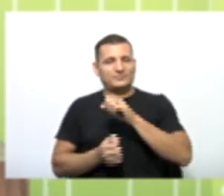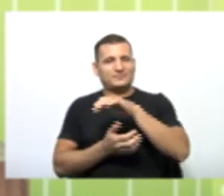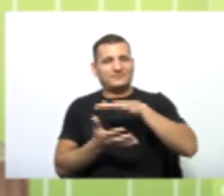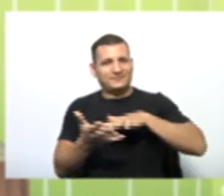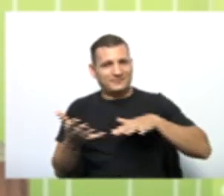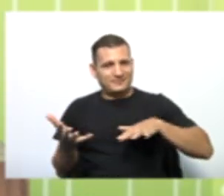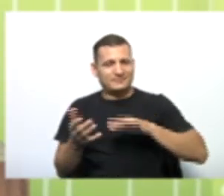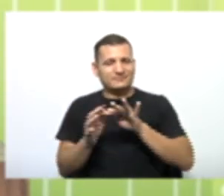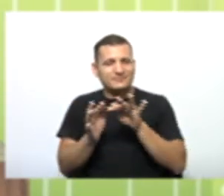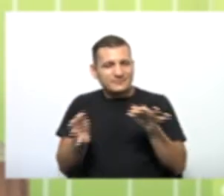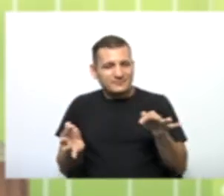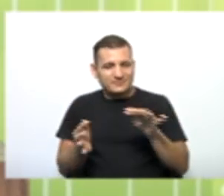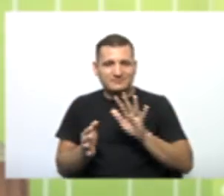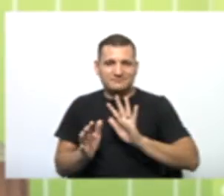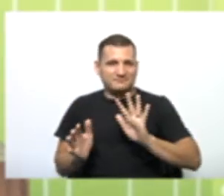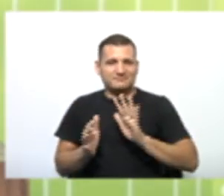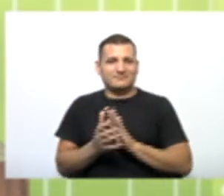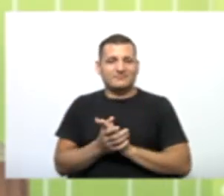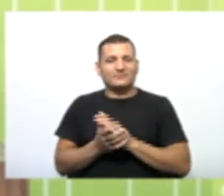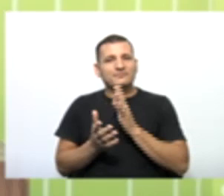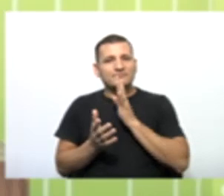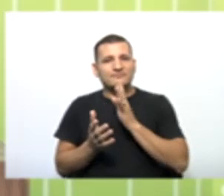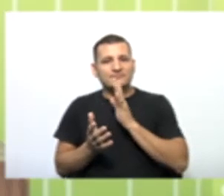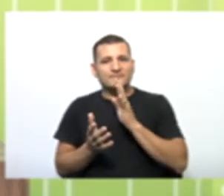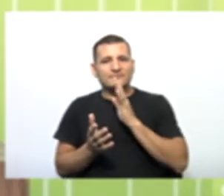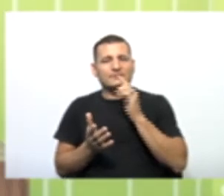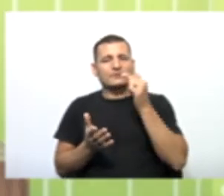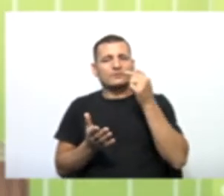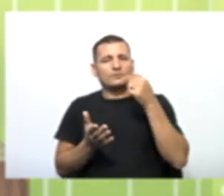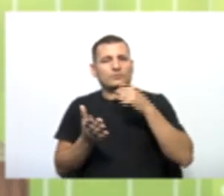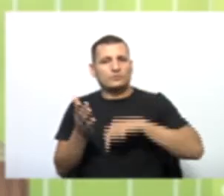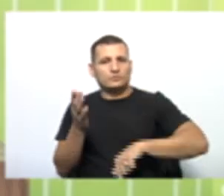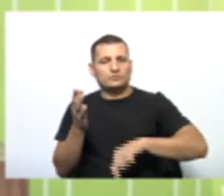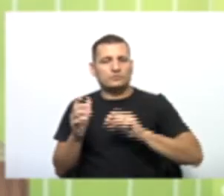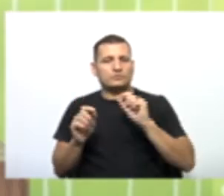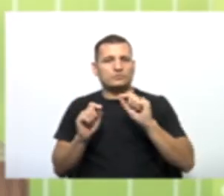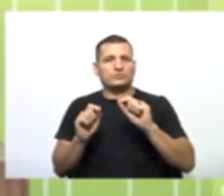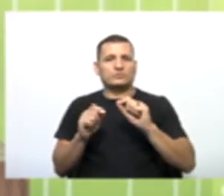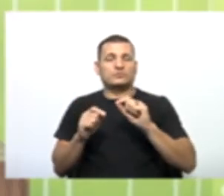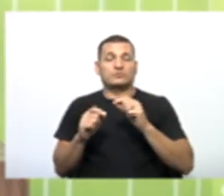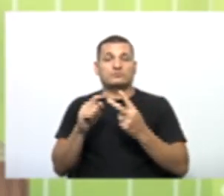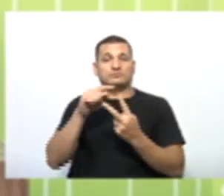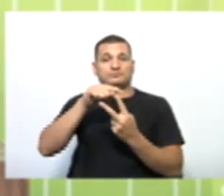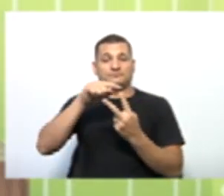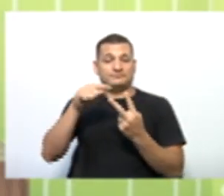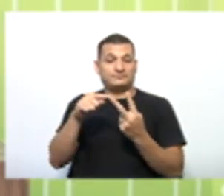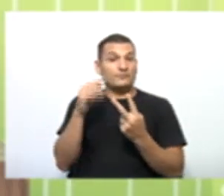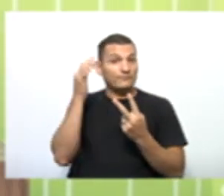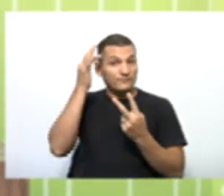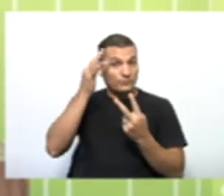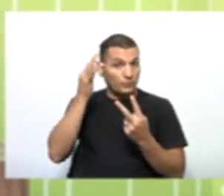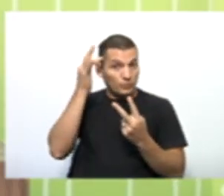bem simplesinha, né, gente? Conhecendo um pouco e aprofundando o que esses dois grandes filósofos trouxeram pra gente,